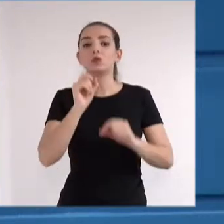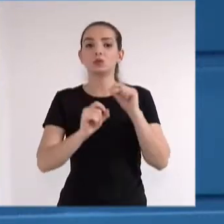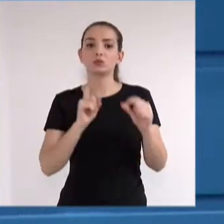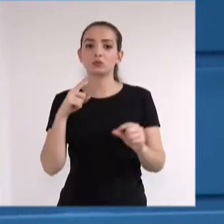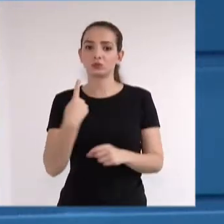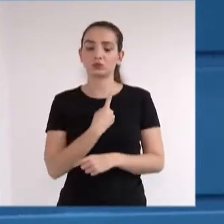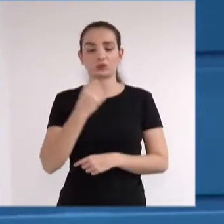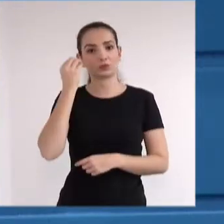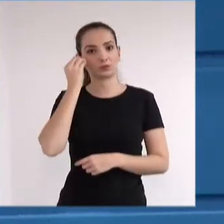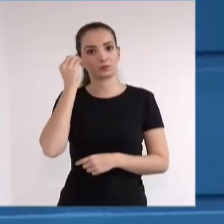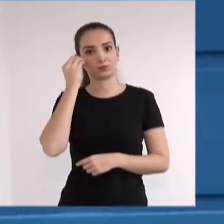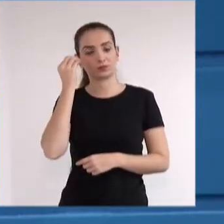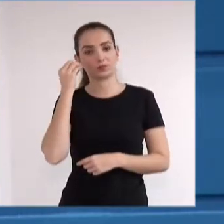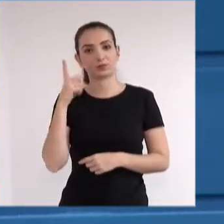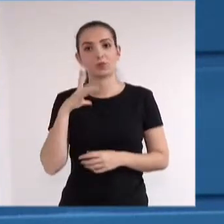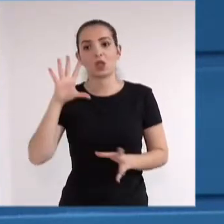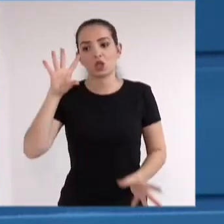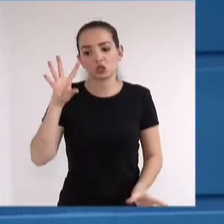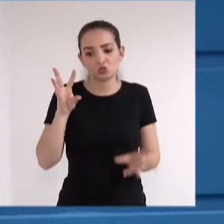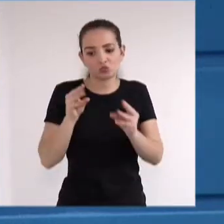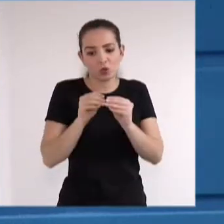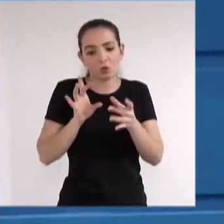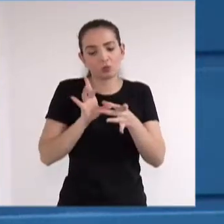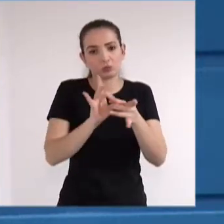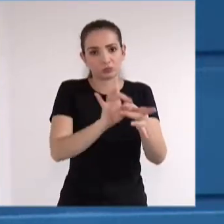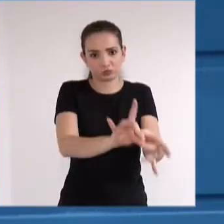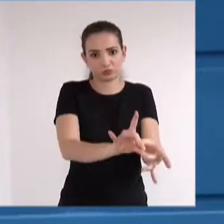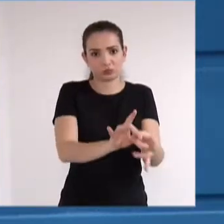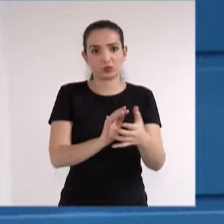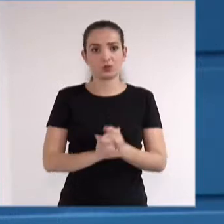de tentar aglutinar situações para que